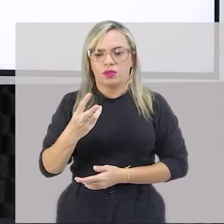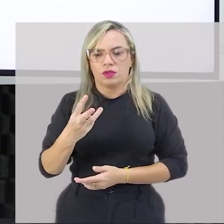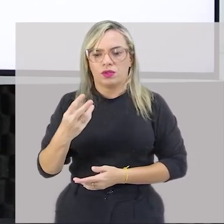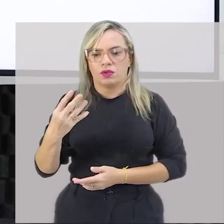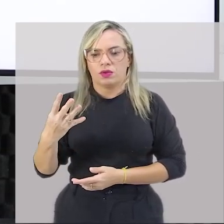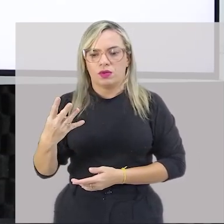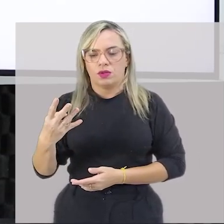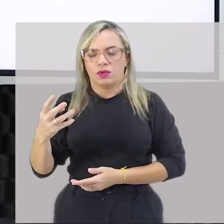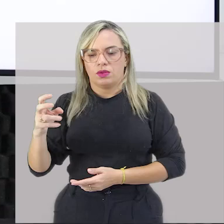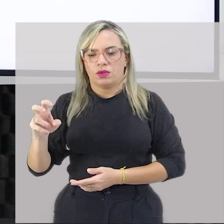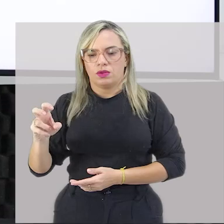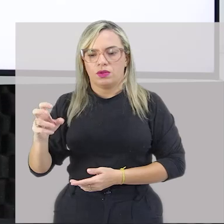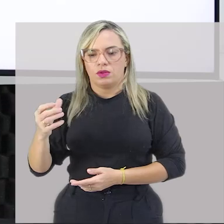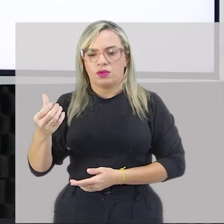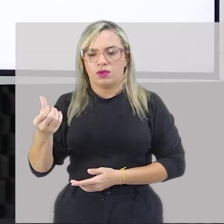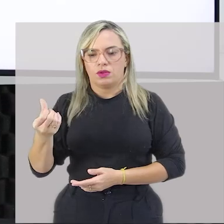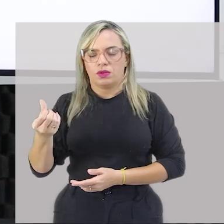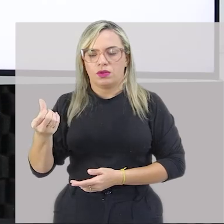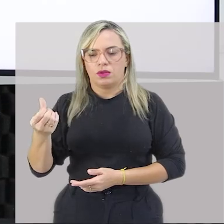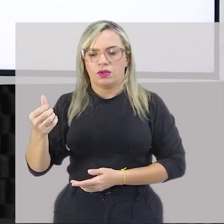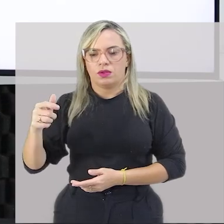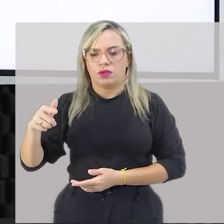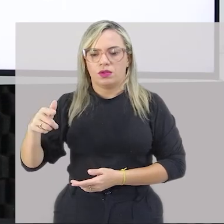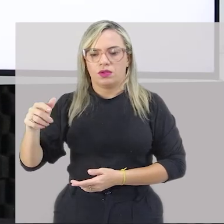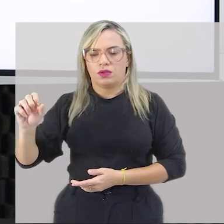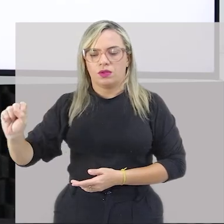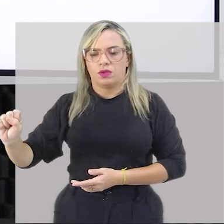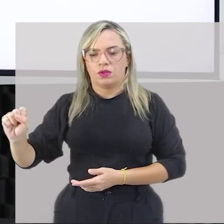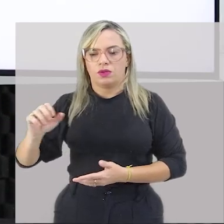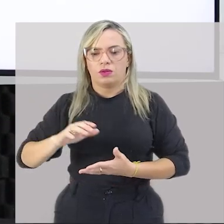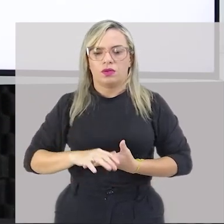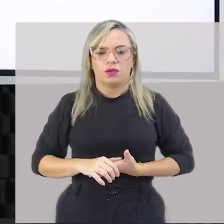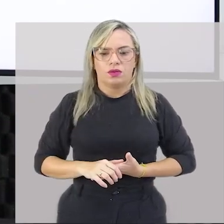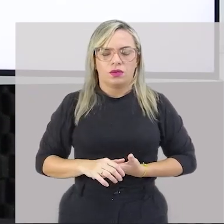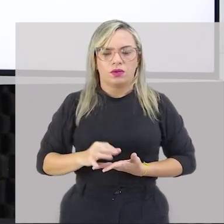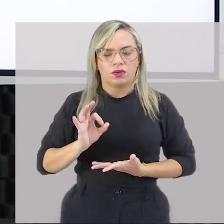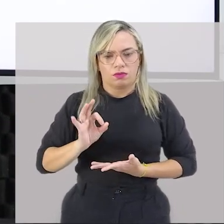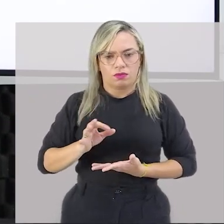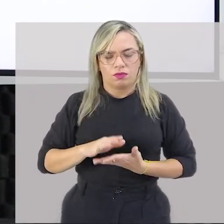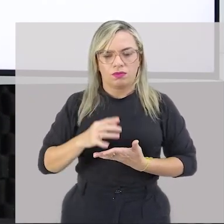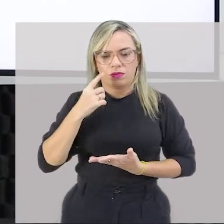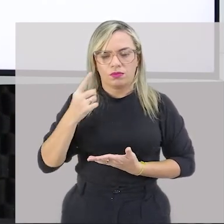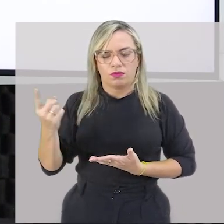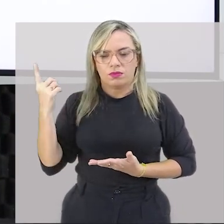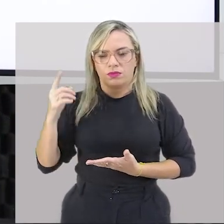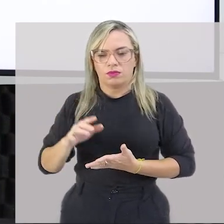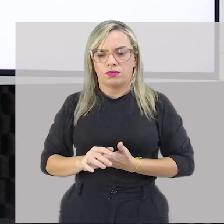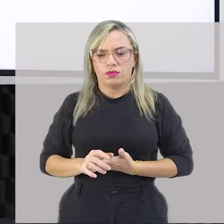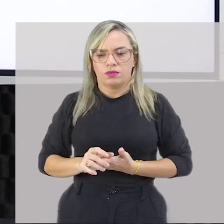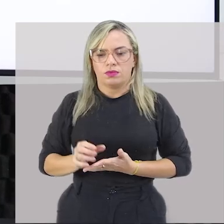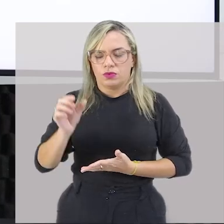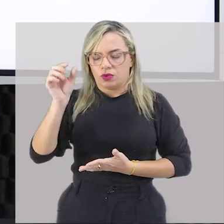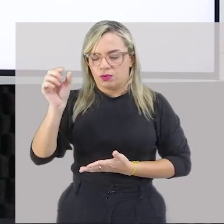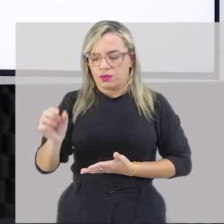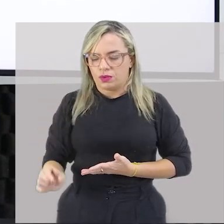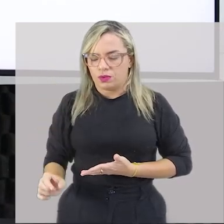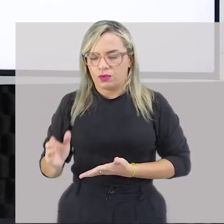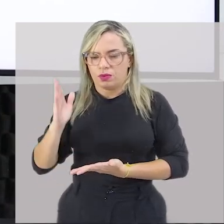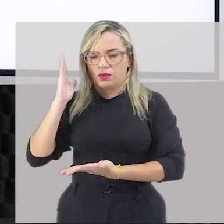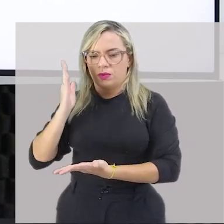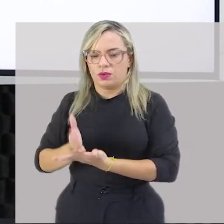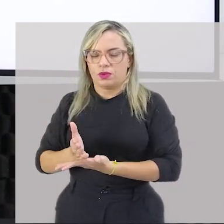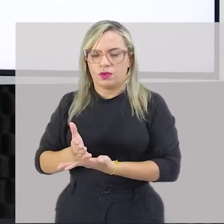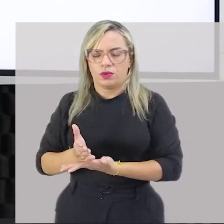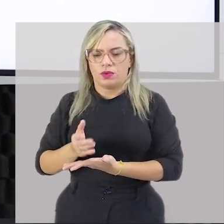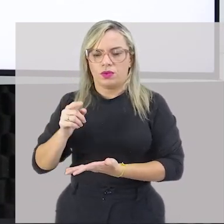2, 3, 4, 5, 6, 7, 8. Então o peso da barra está bem no meio. Então o meio de